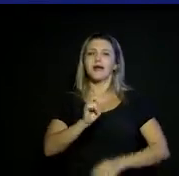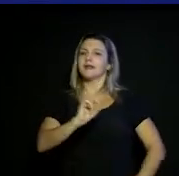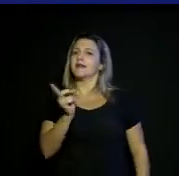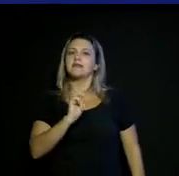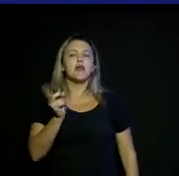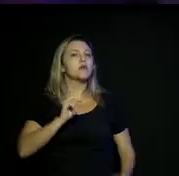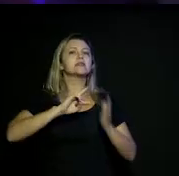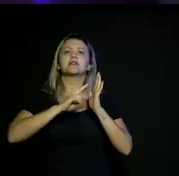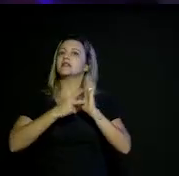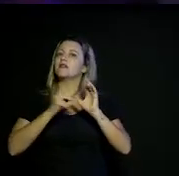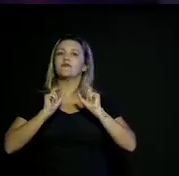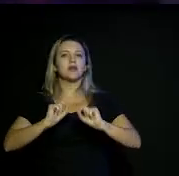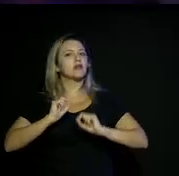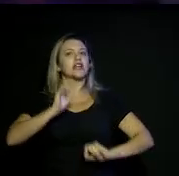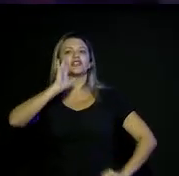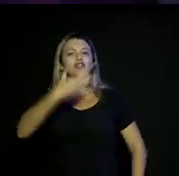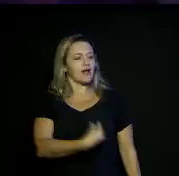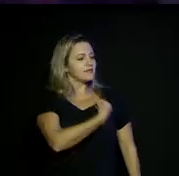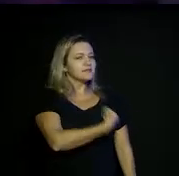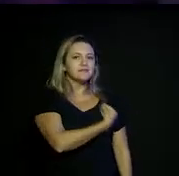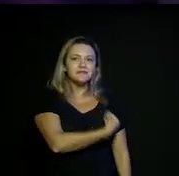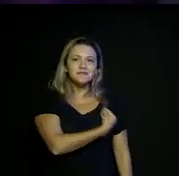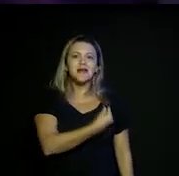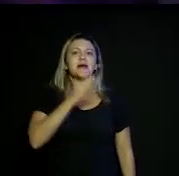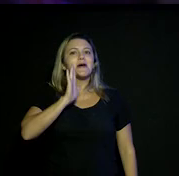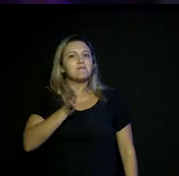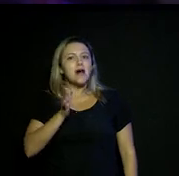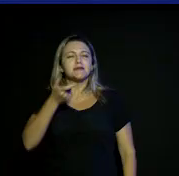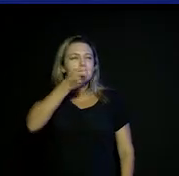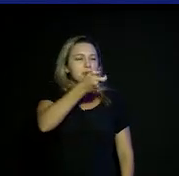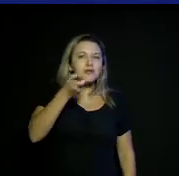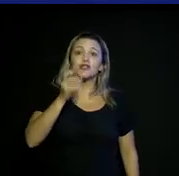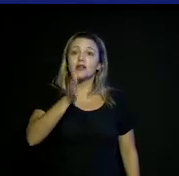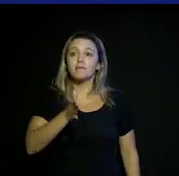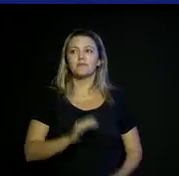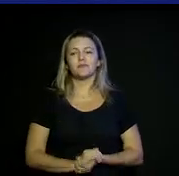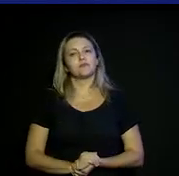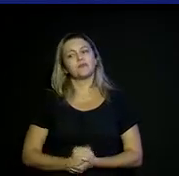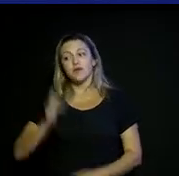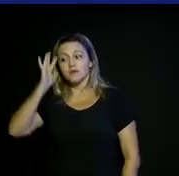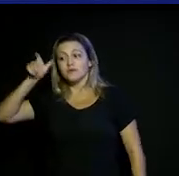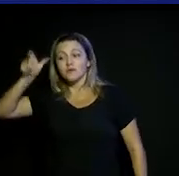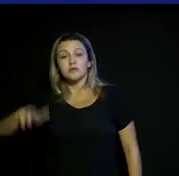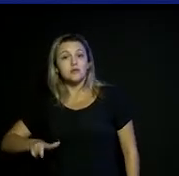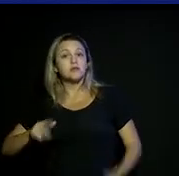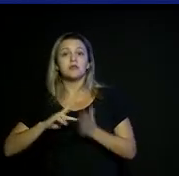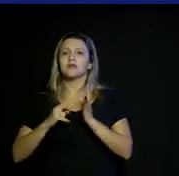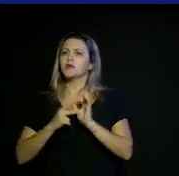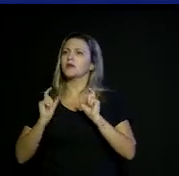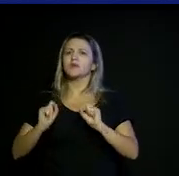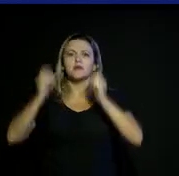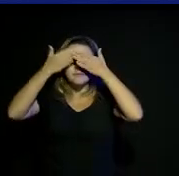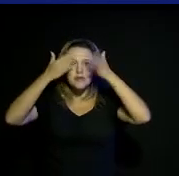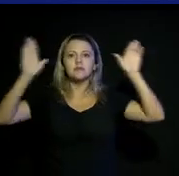vê-los. Vocês estavam todos aí o tempo todo. E esse filósofo dizia, a evolução do ser humano é ampliar o